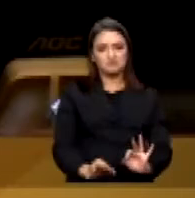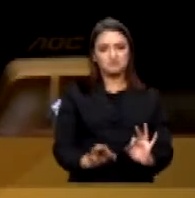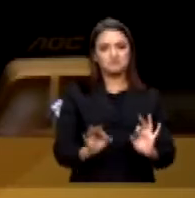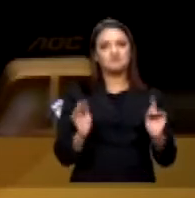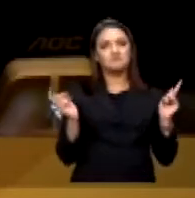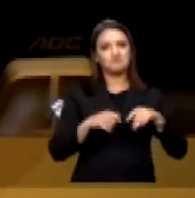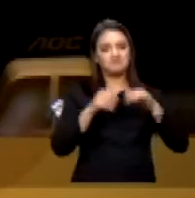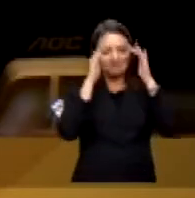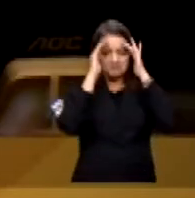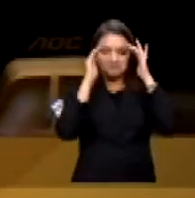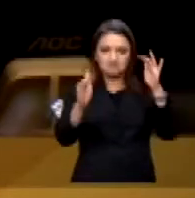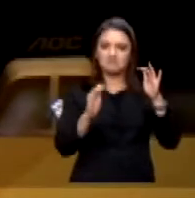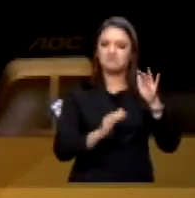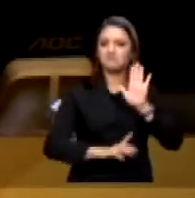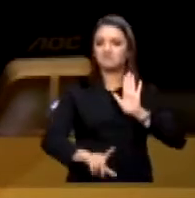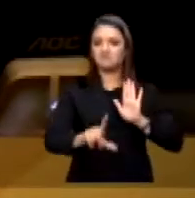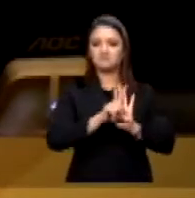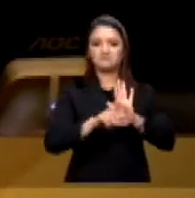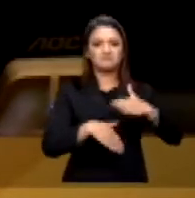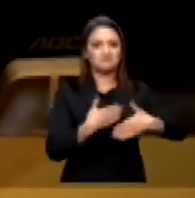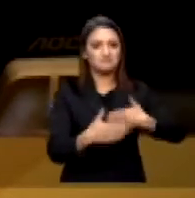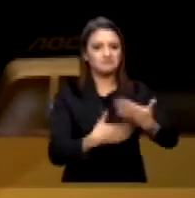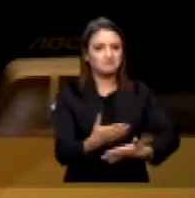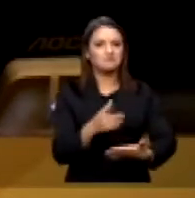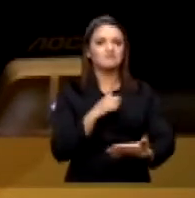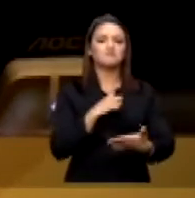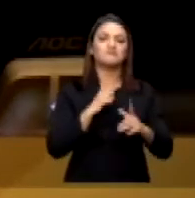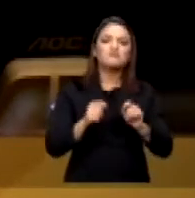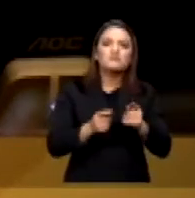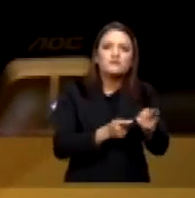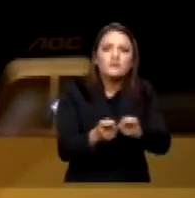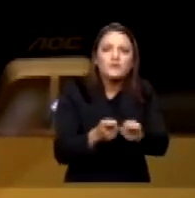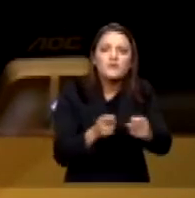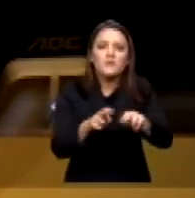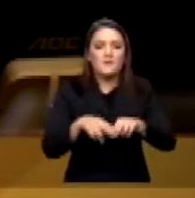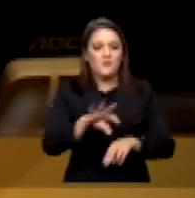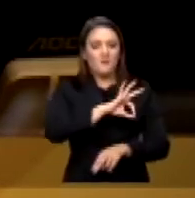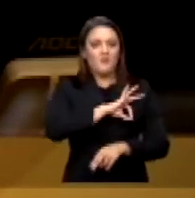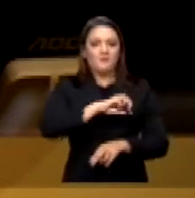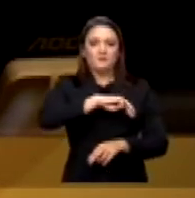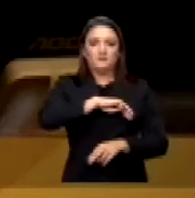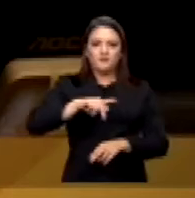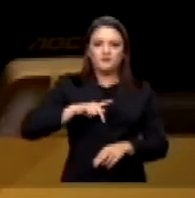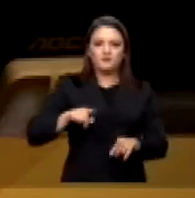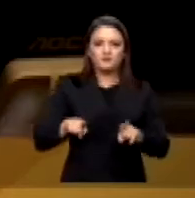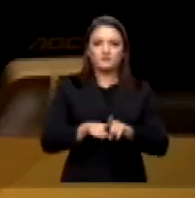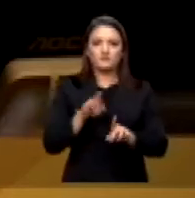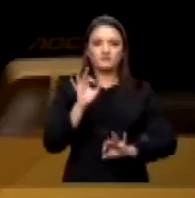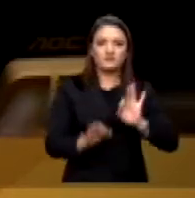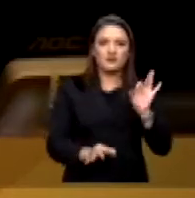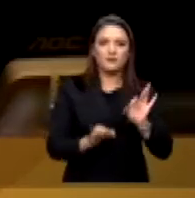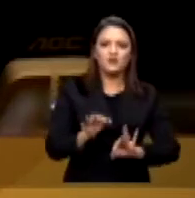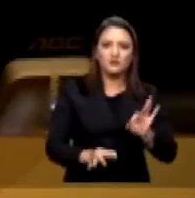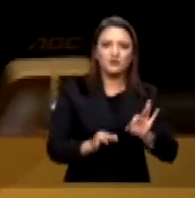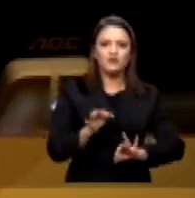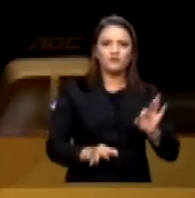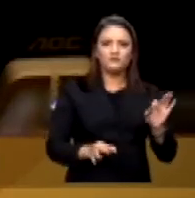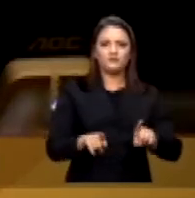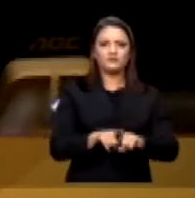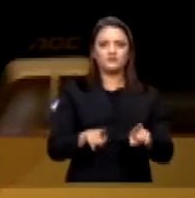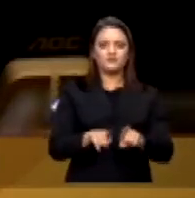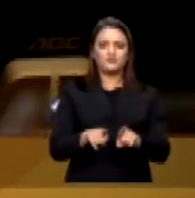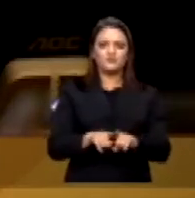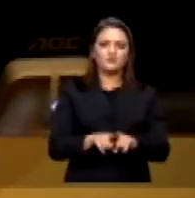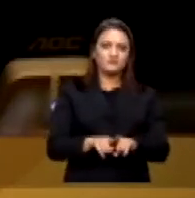atende o devido processo legal, é pleno de controles pela polícia, pelo Ministério Público e pelo Judiciário, e não